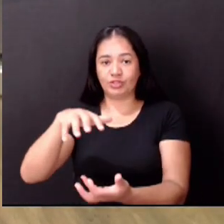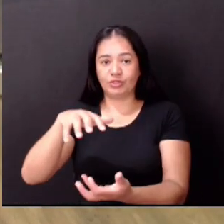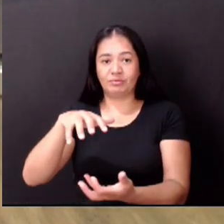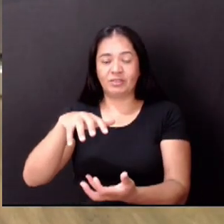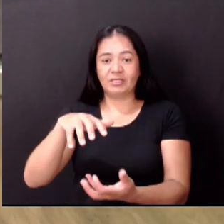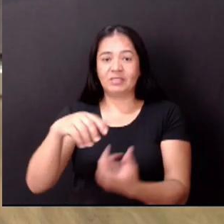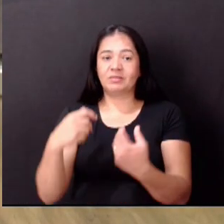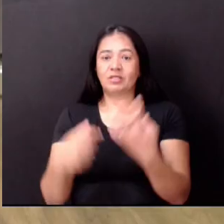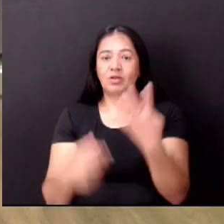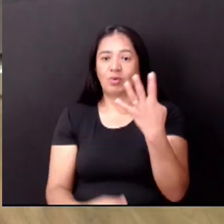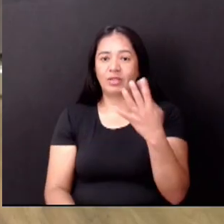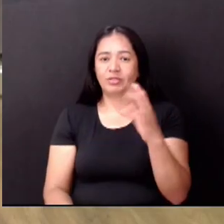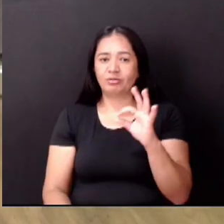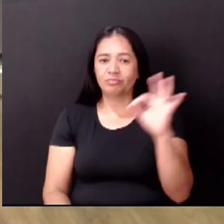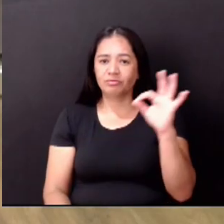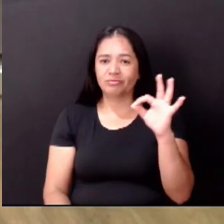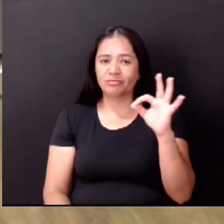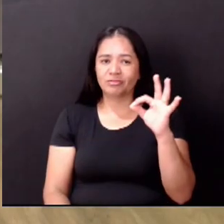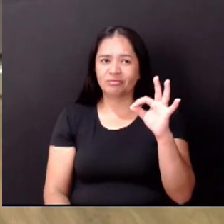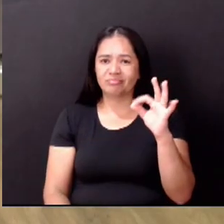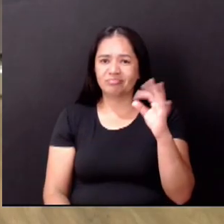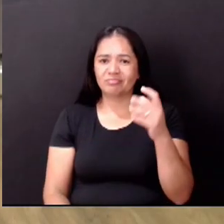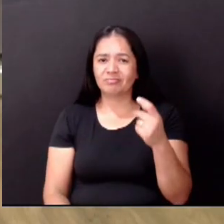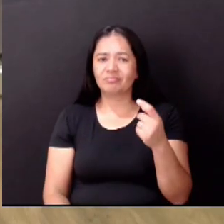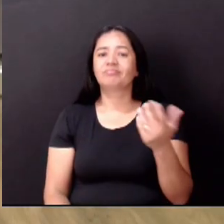dimensão ainda muito grande, né?